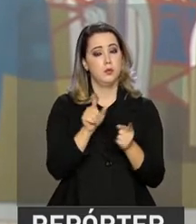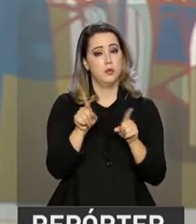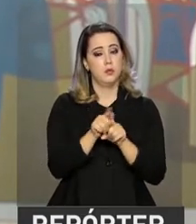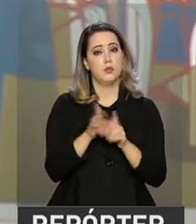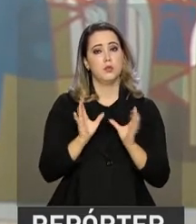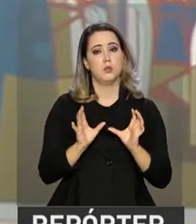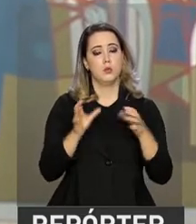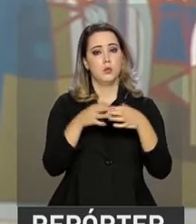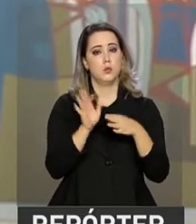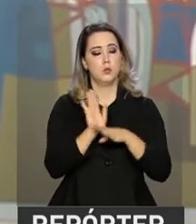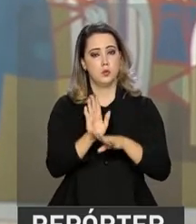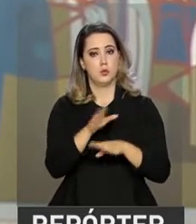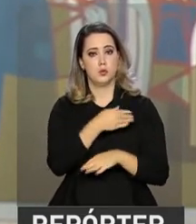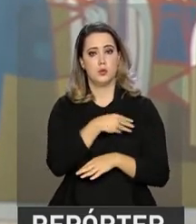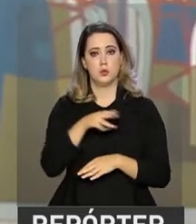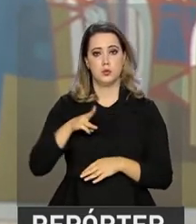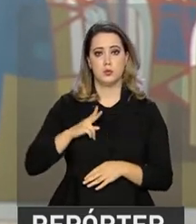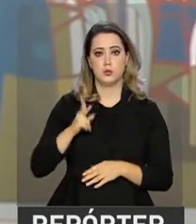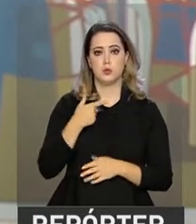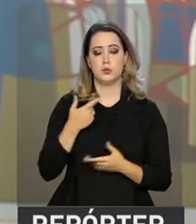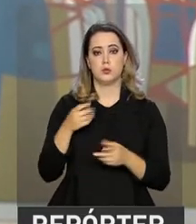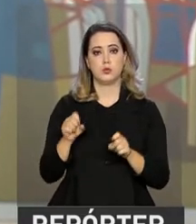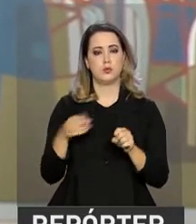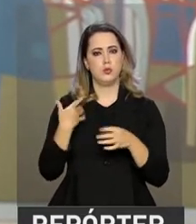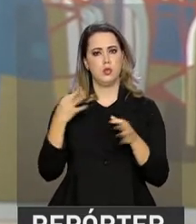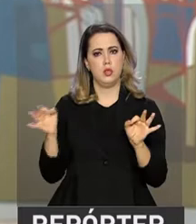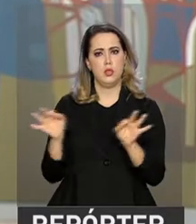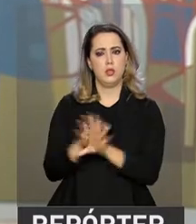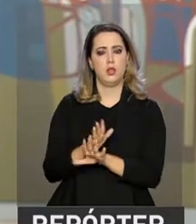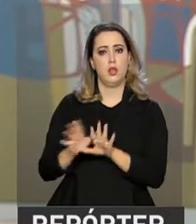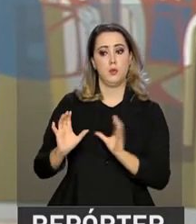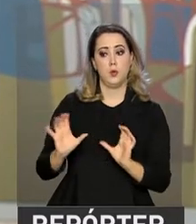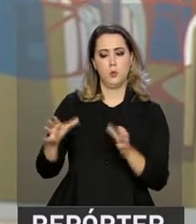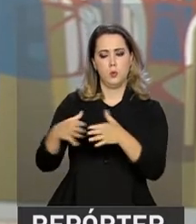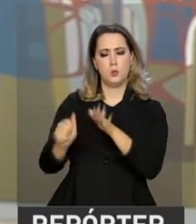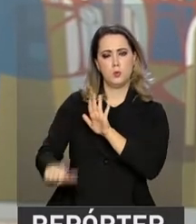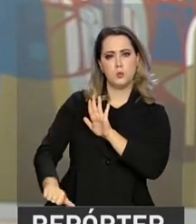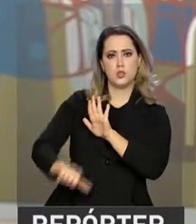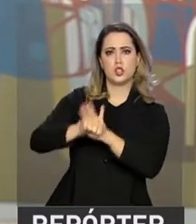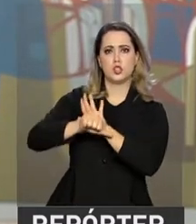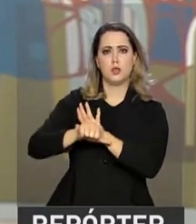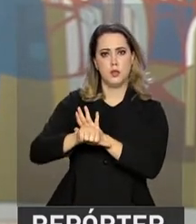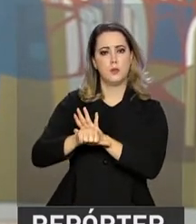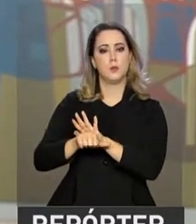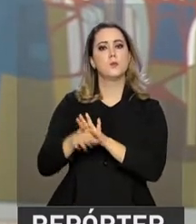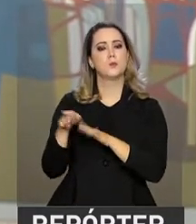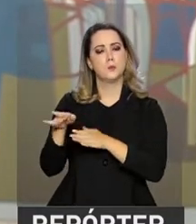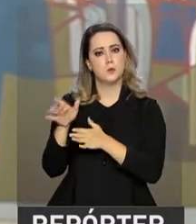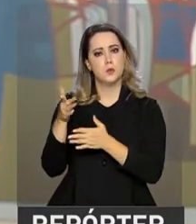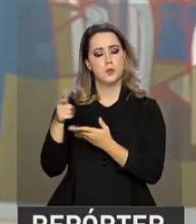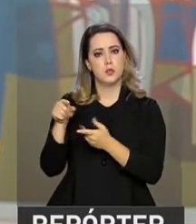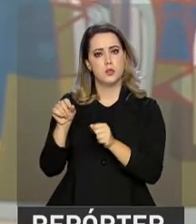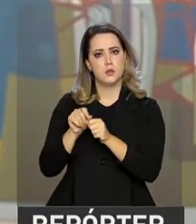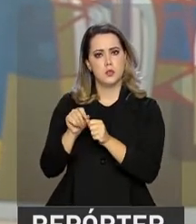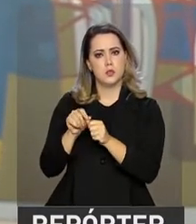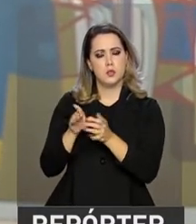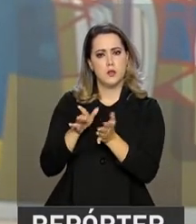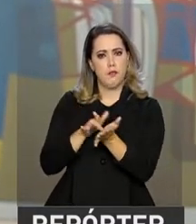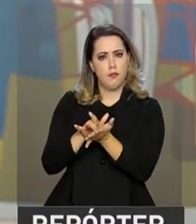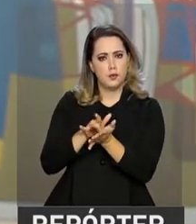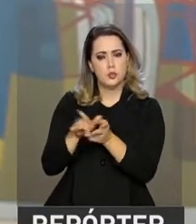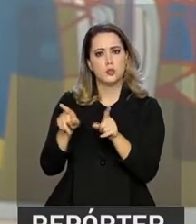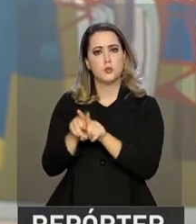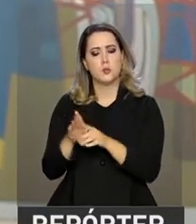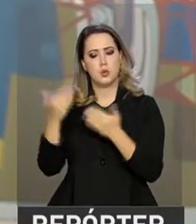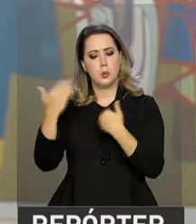público federal desarticulou uma organização criminosa que atuava em esquemas de fraudes nos concursos